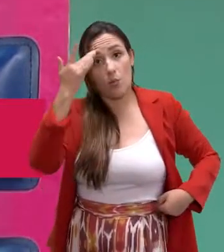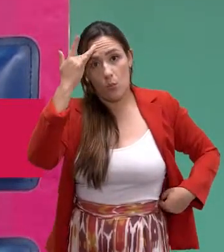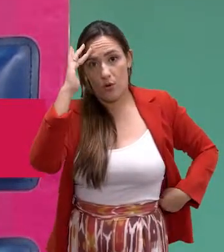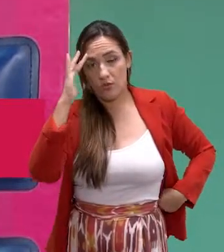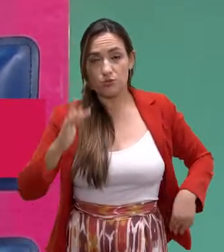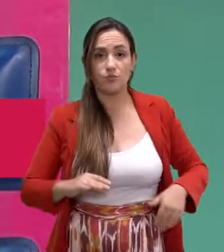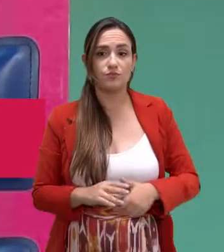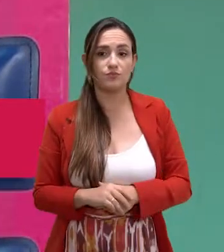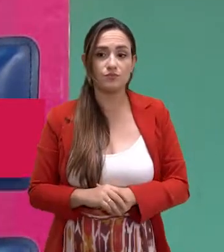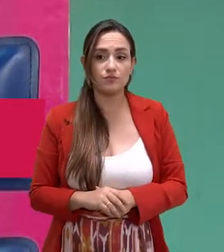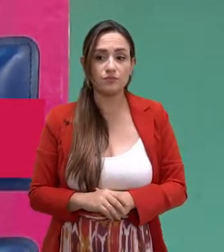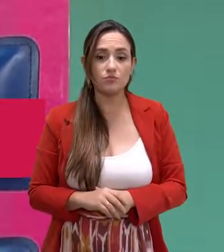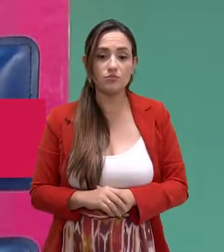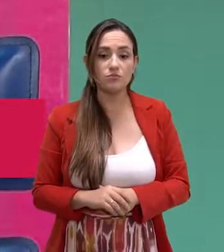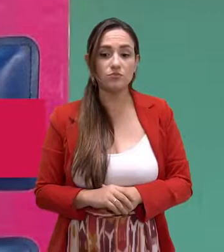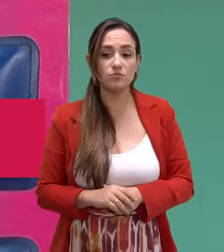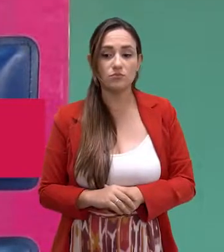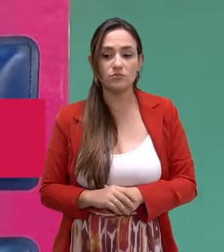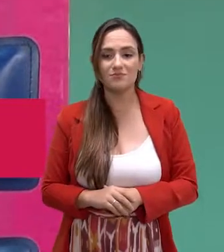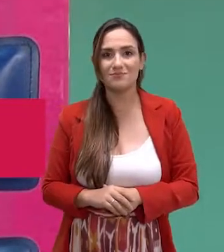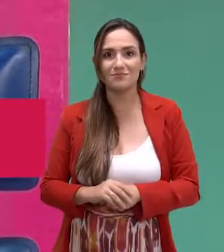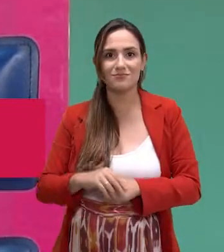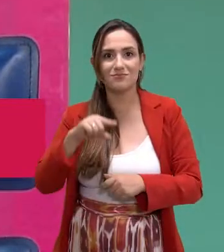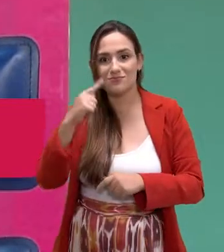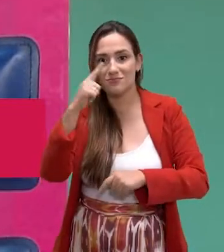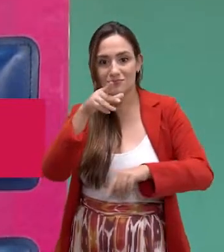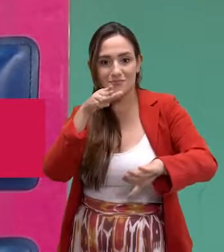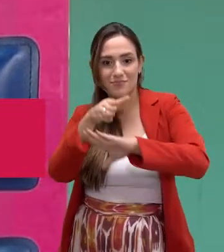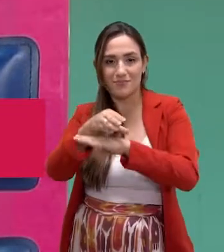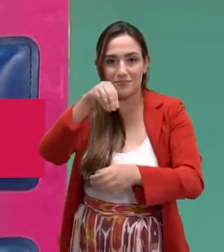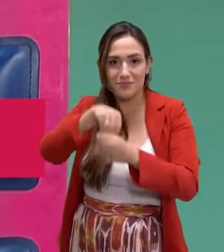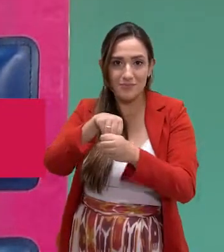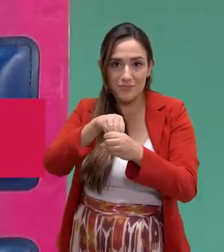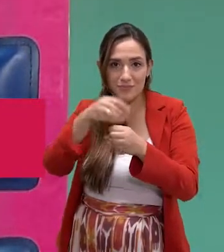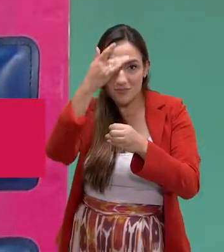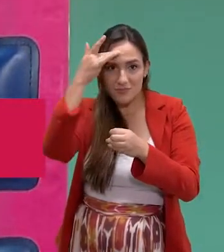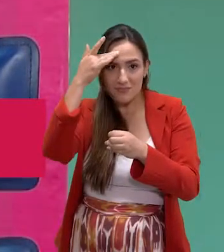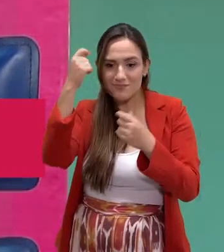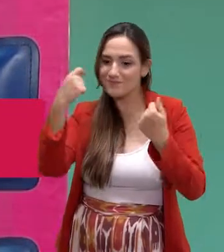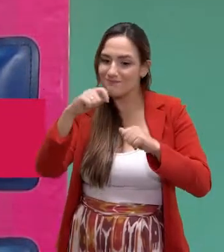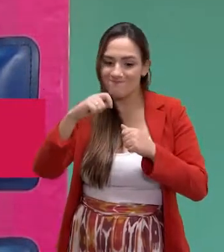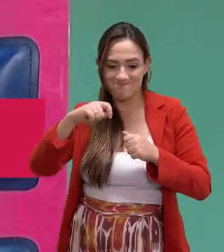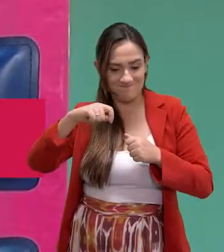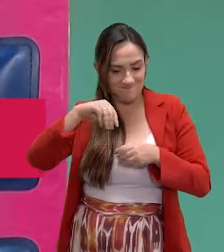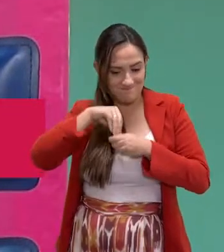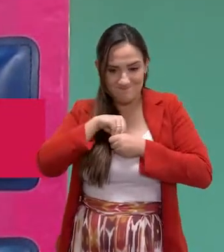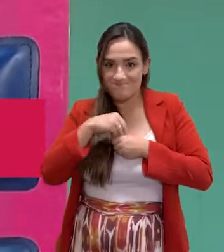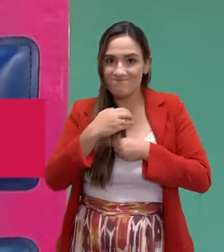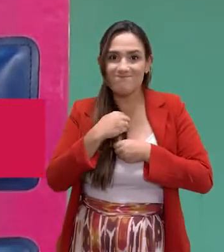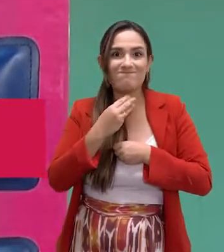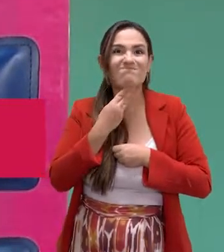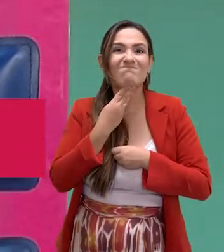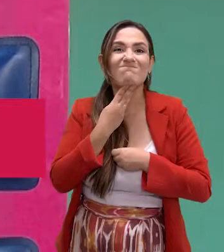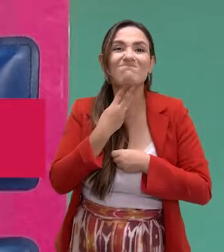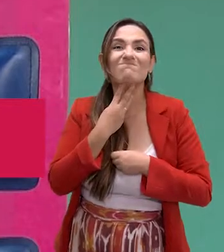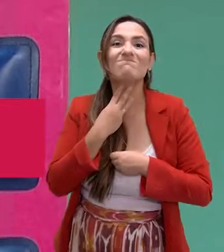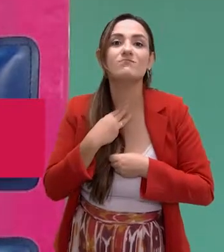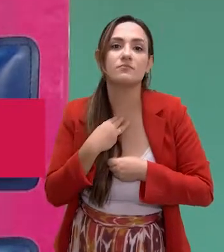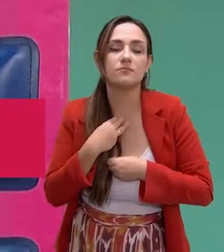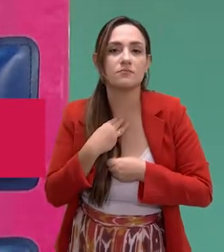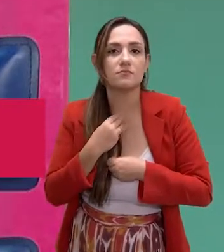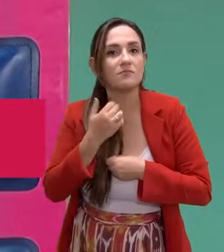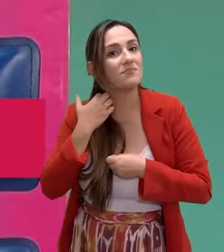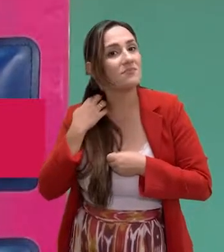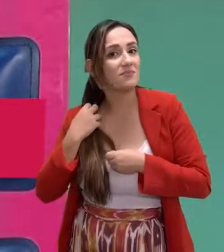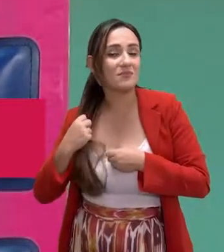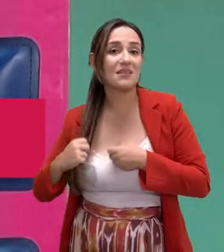participação nesses espaços, ela nasce dentro de cada um. é preciso que exista dentro de